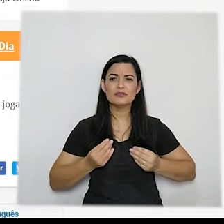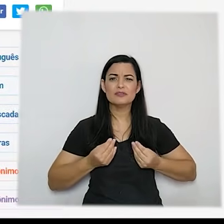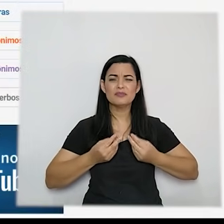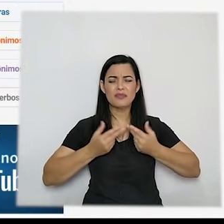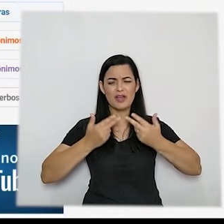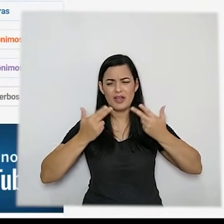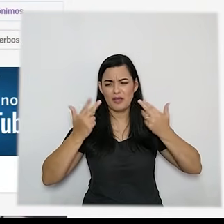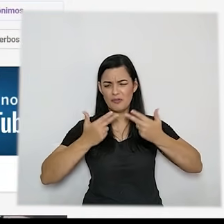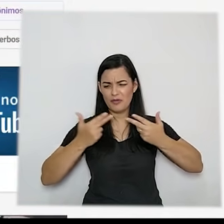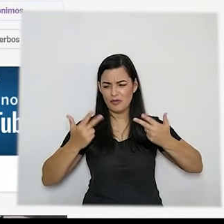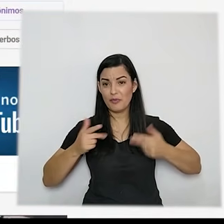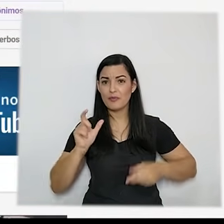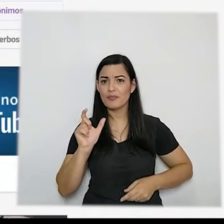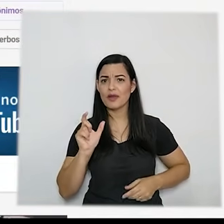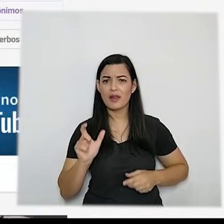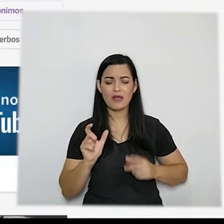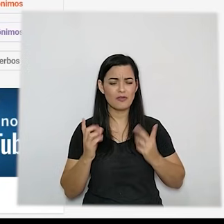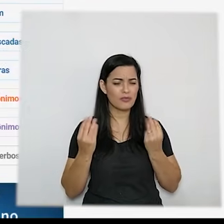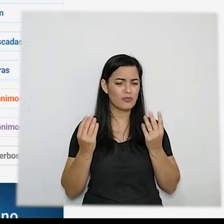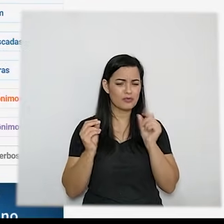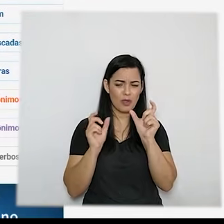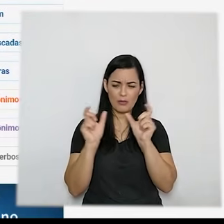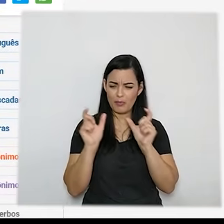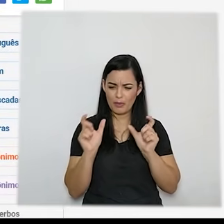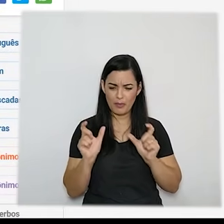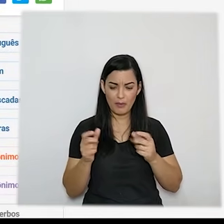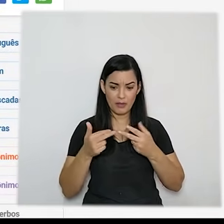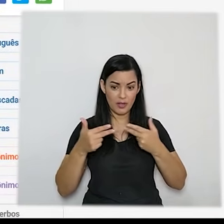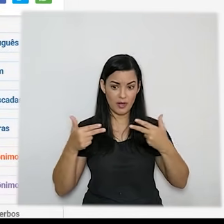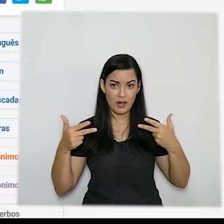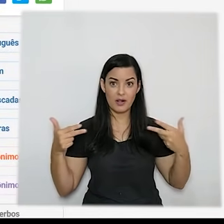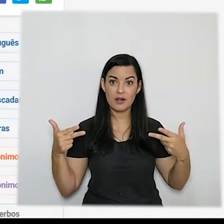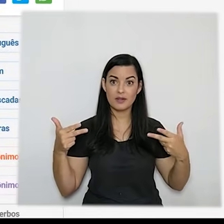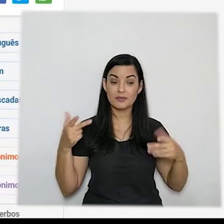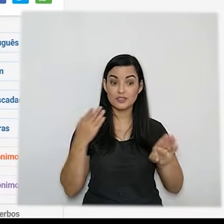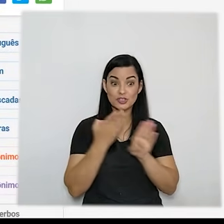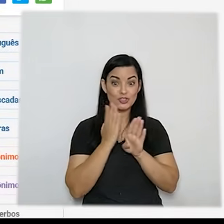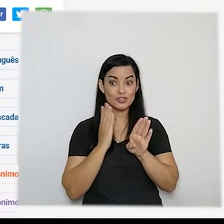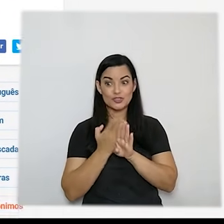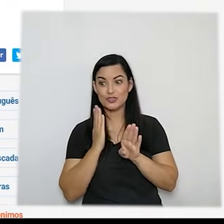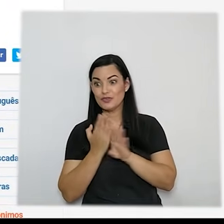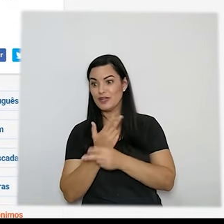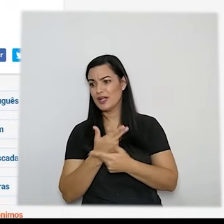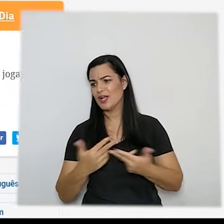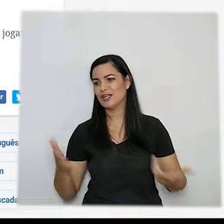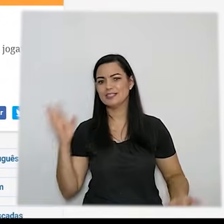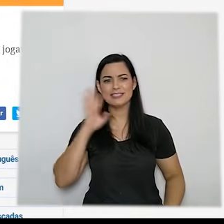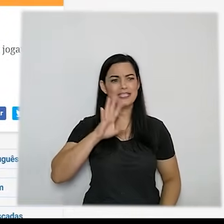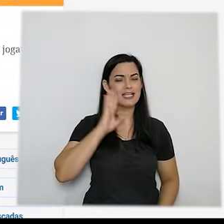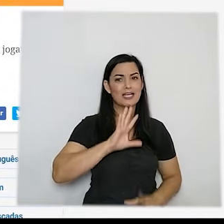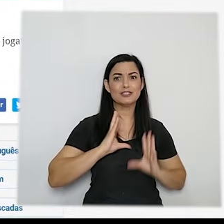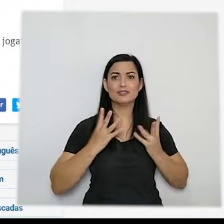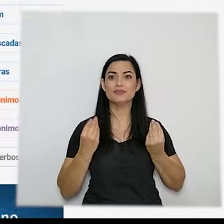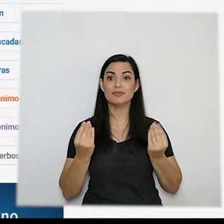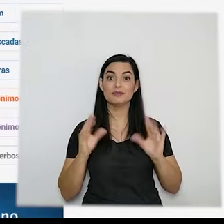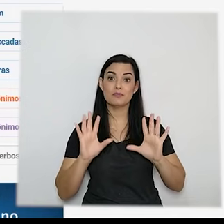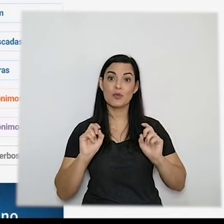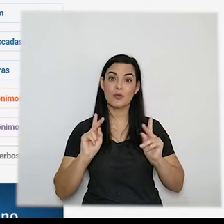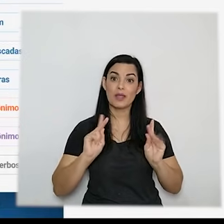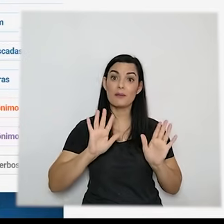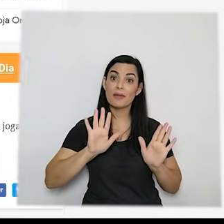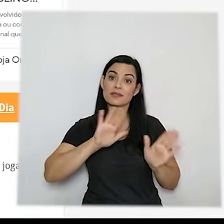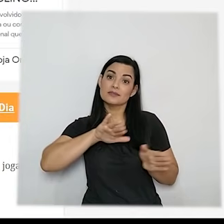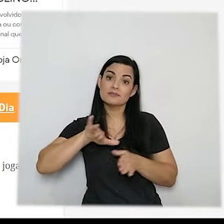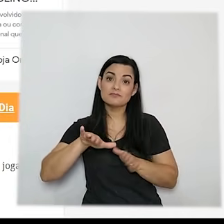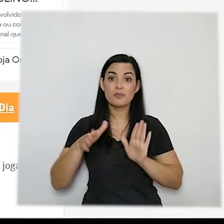várias palavras aqui para que eu possa descobrir muitas coisas legais. Só que a